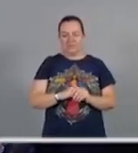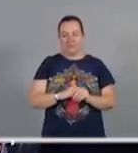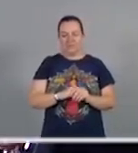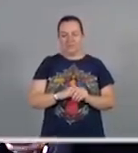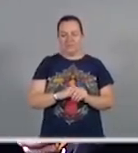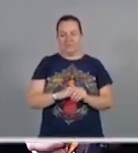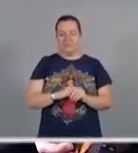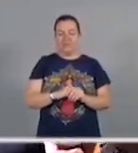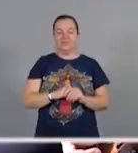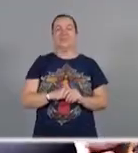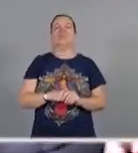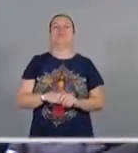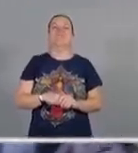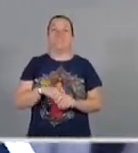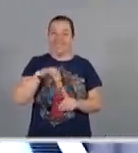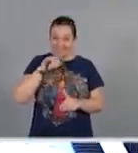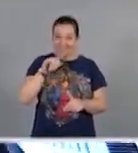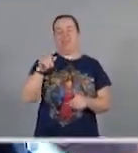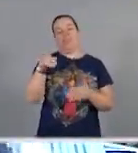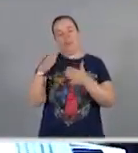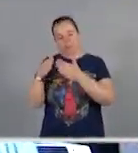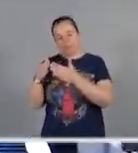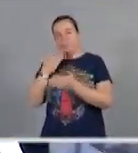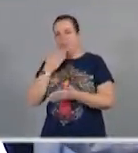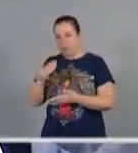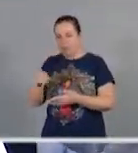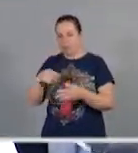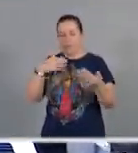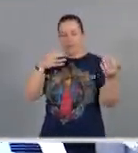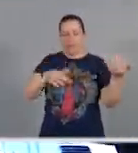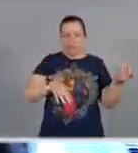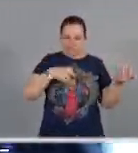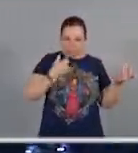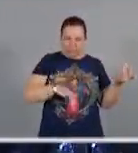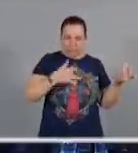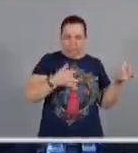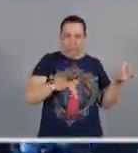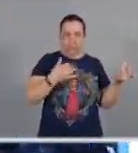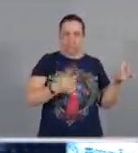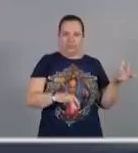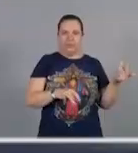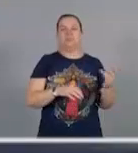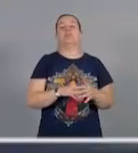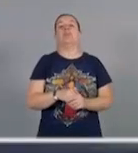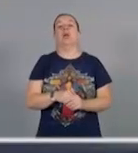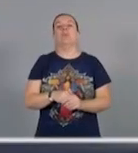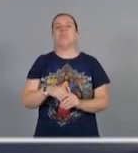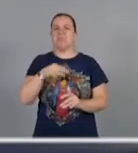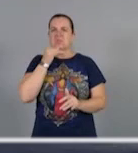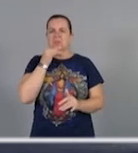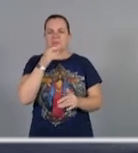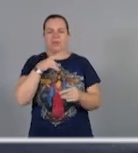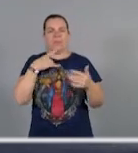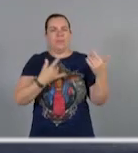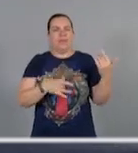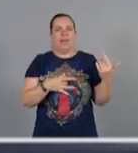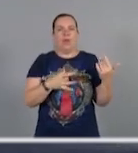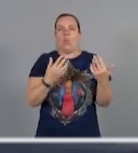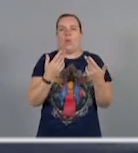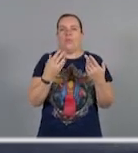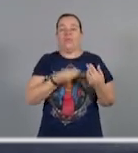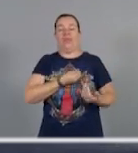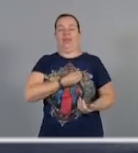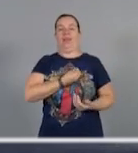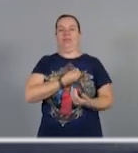Se você não vibrar a tua vida, meu filho, você vai ficar um violão parado. Cadê o guita? Guita? Acordou, meu